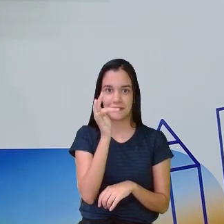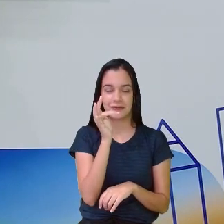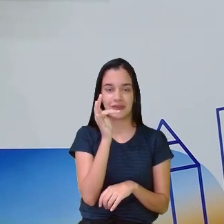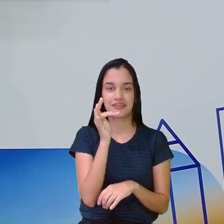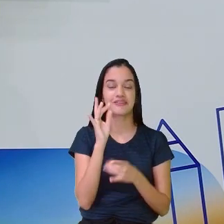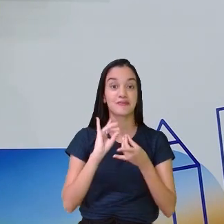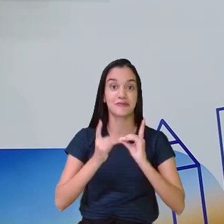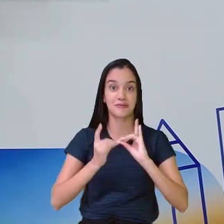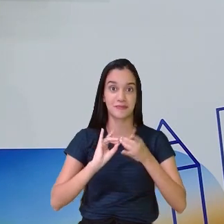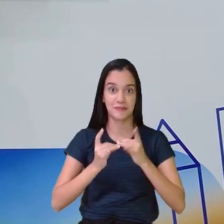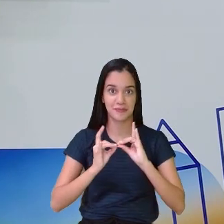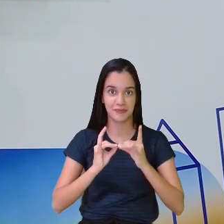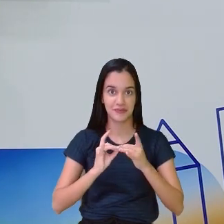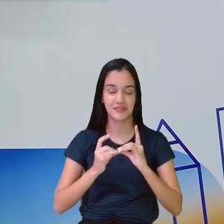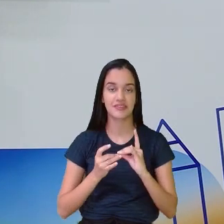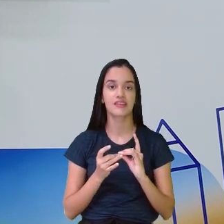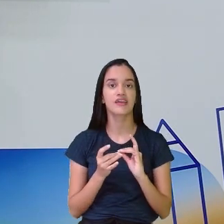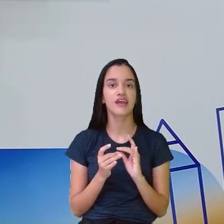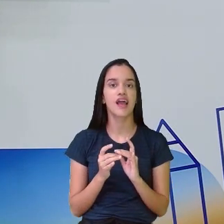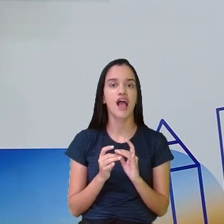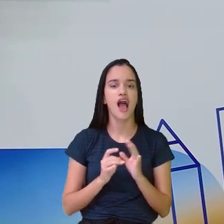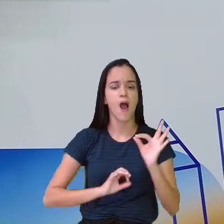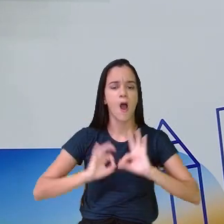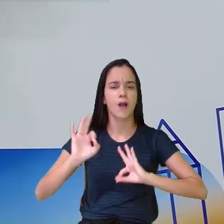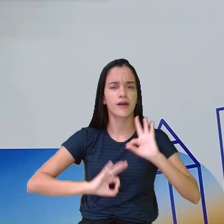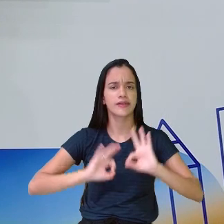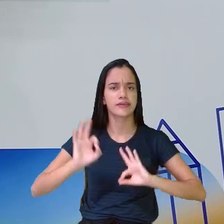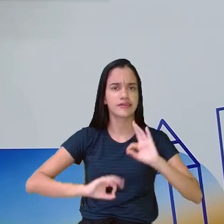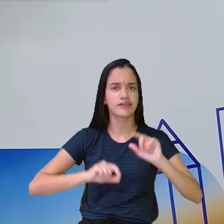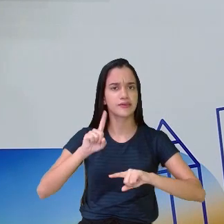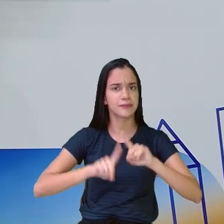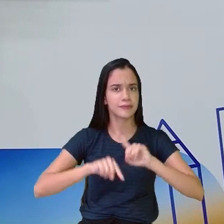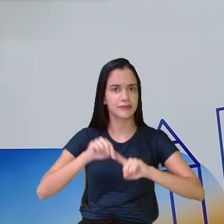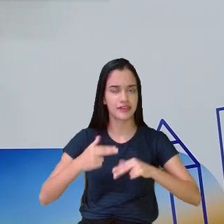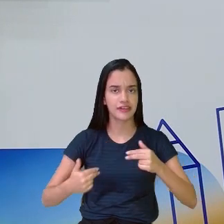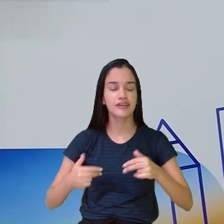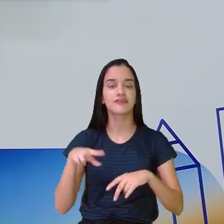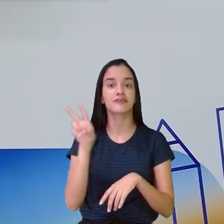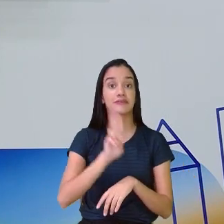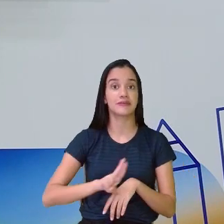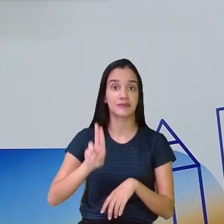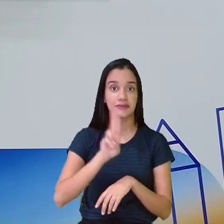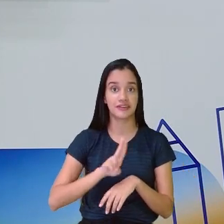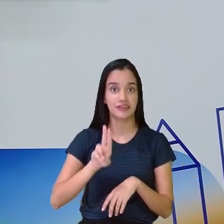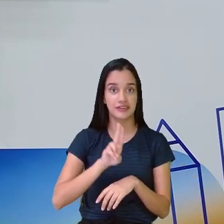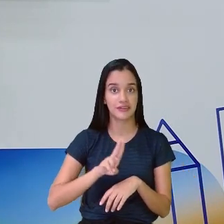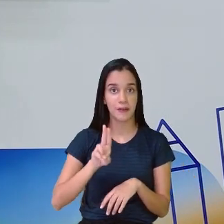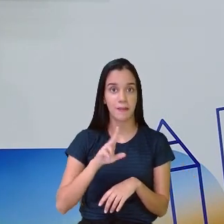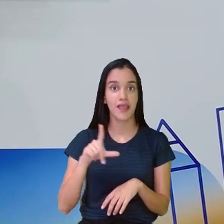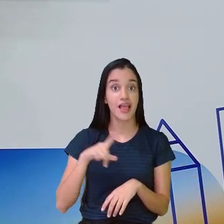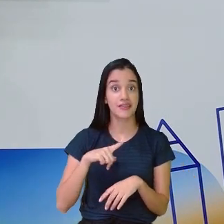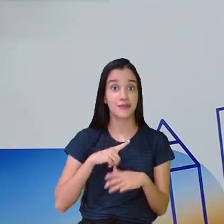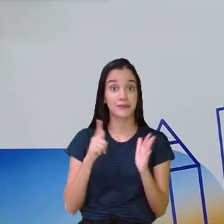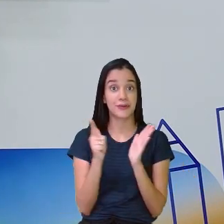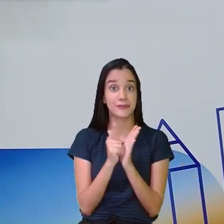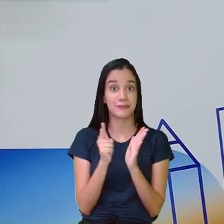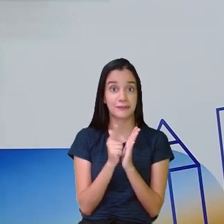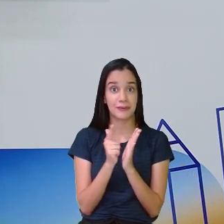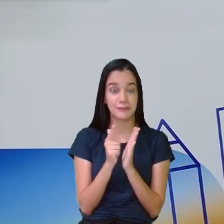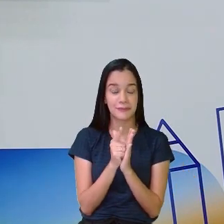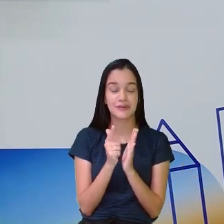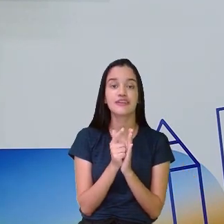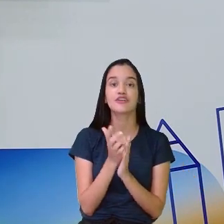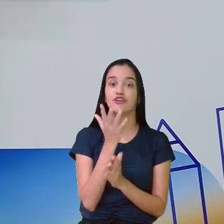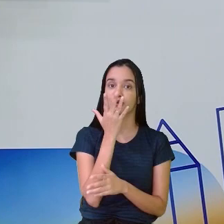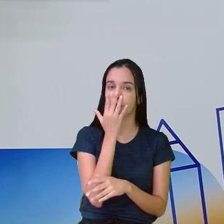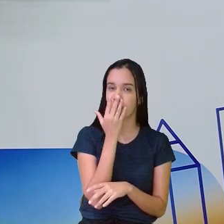essa oficina. Separa aí teus materiais que você vai usar. Temos uns papéis coloridos. Eu